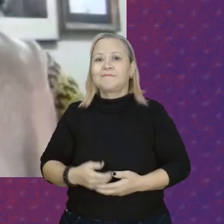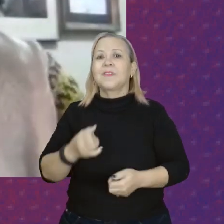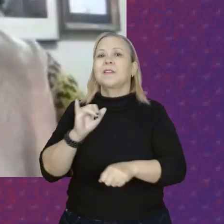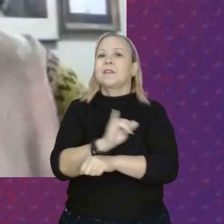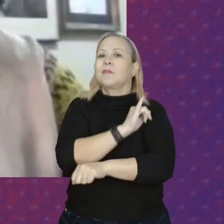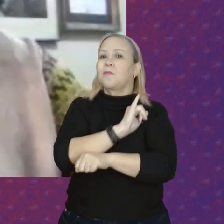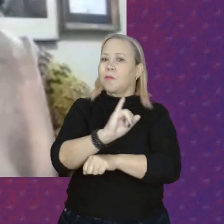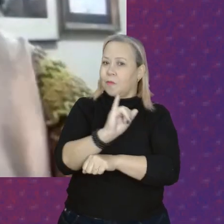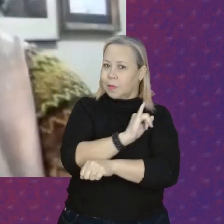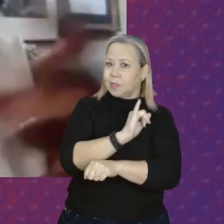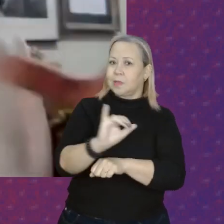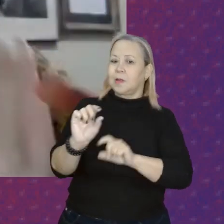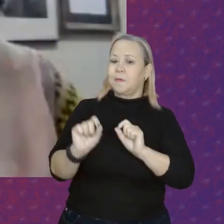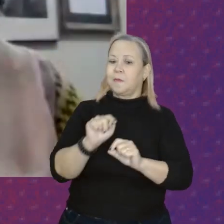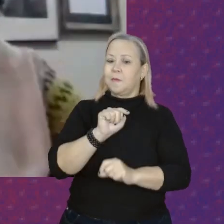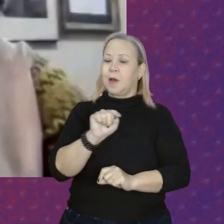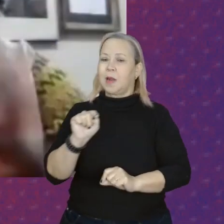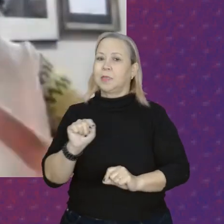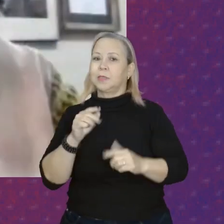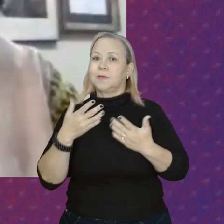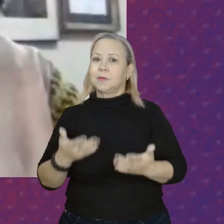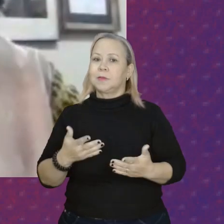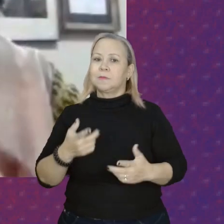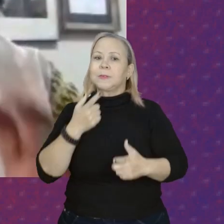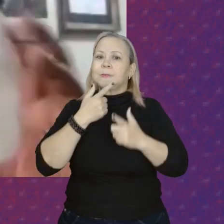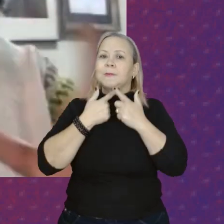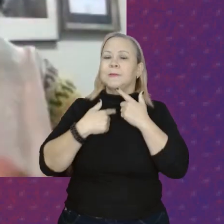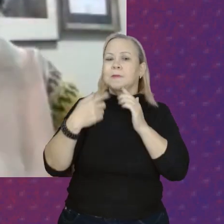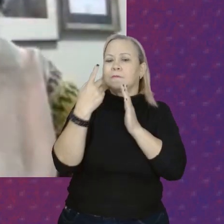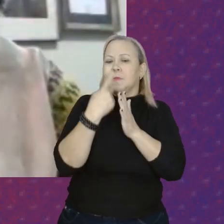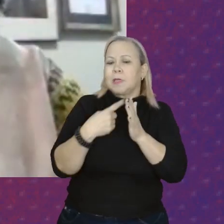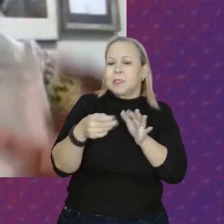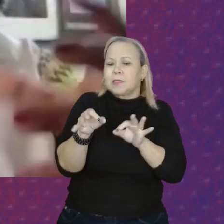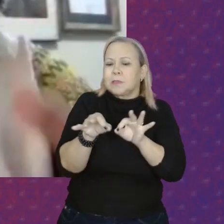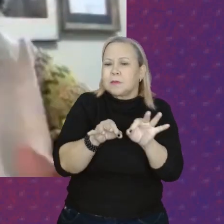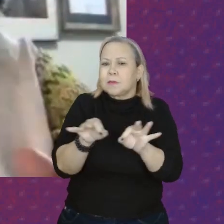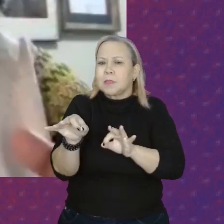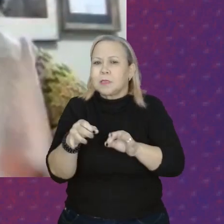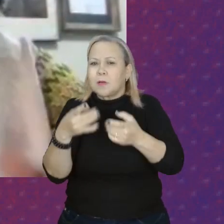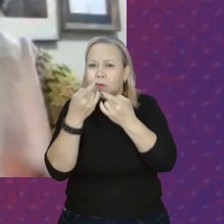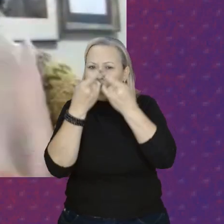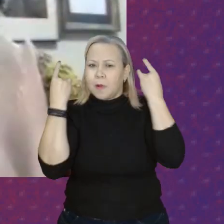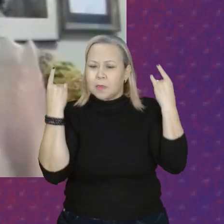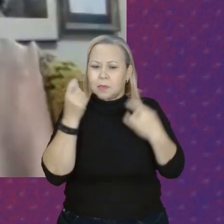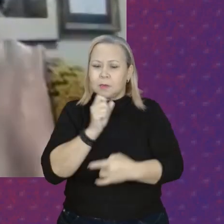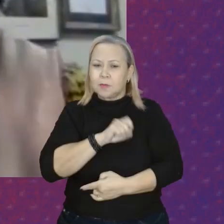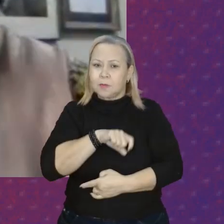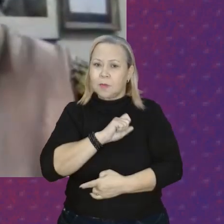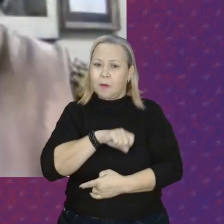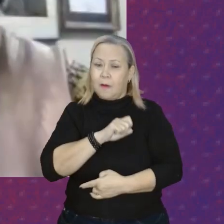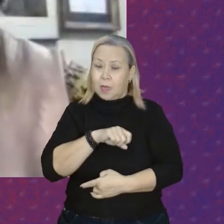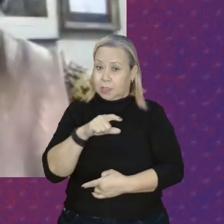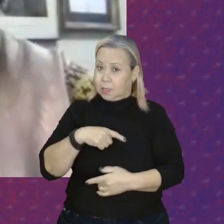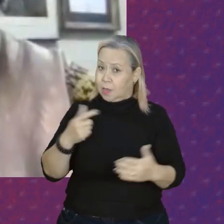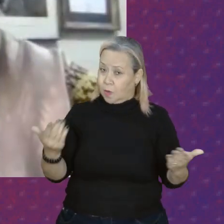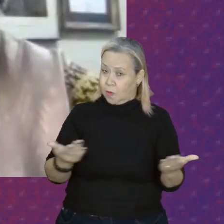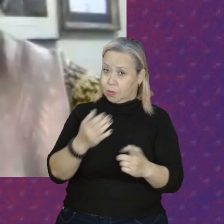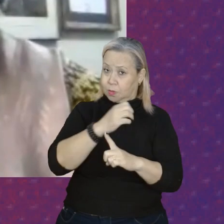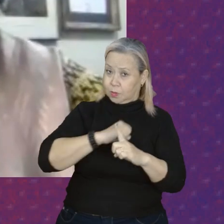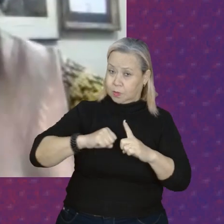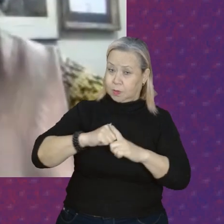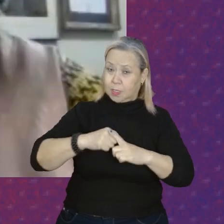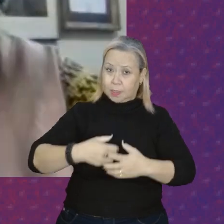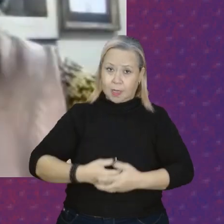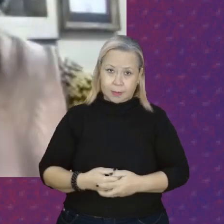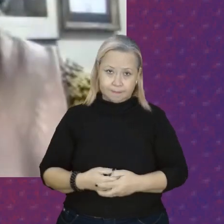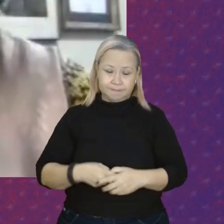estratégico para esse desenho do capitalismo perverso que a gente tem hoje na nossa sociedade.